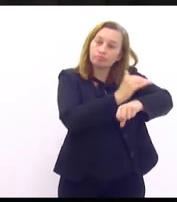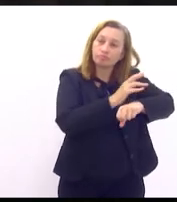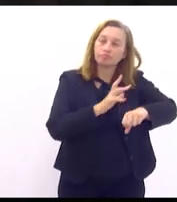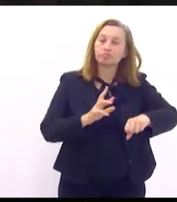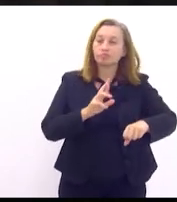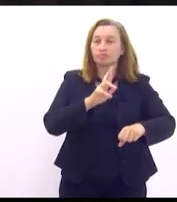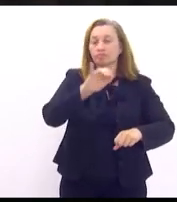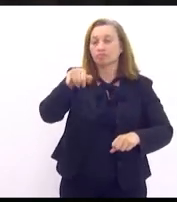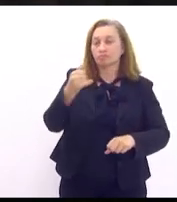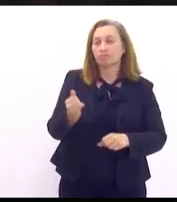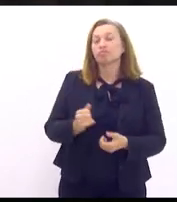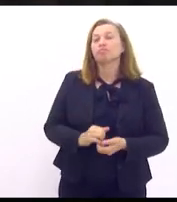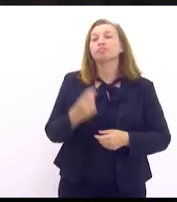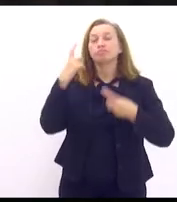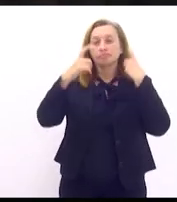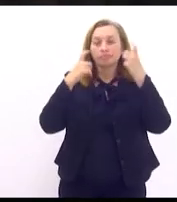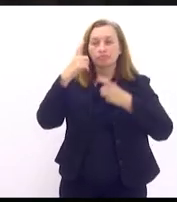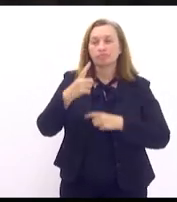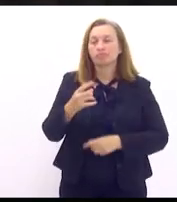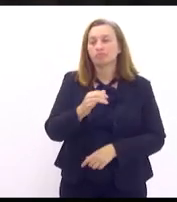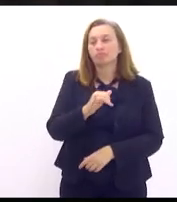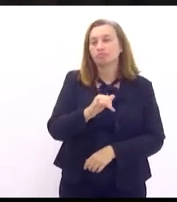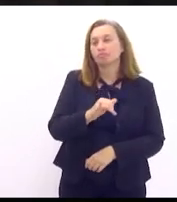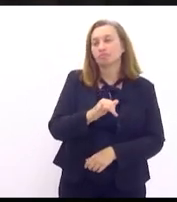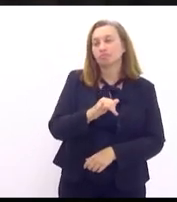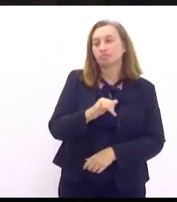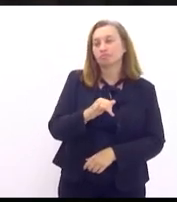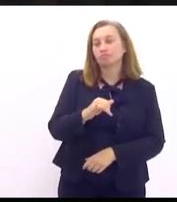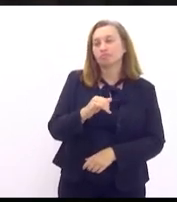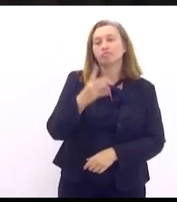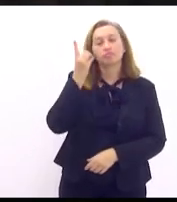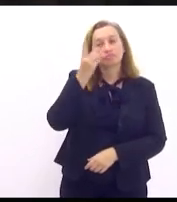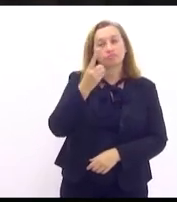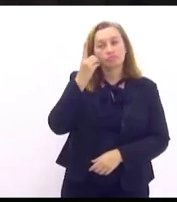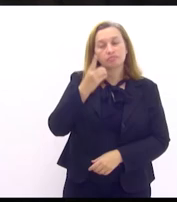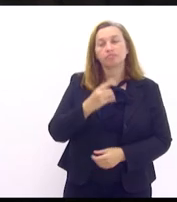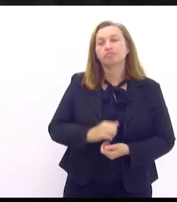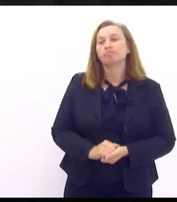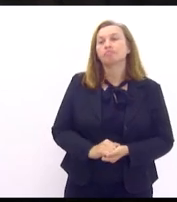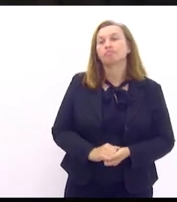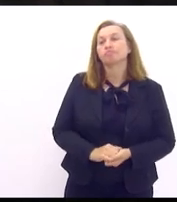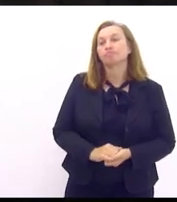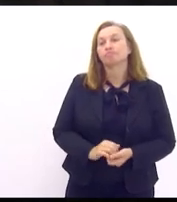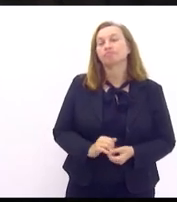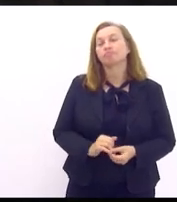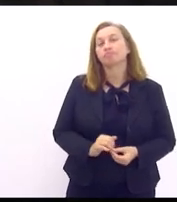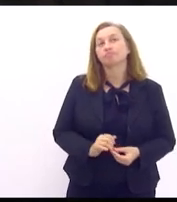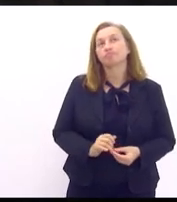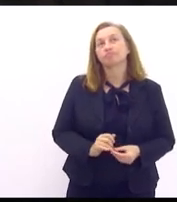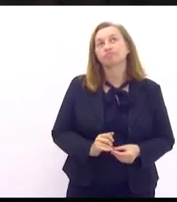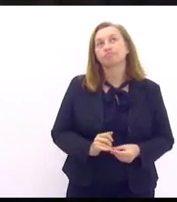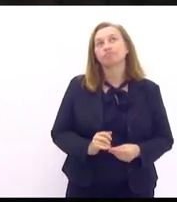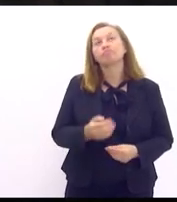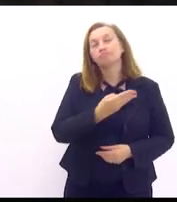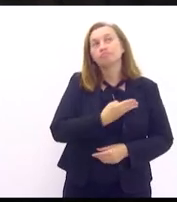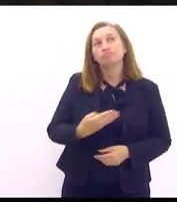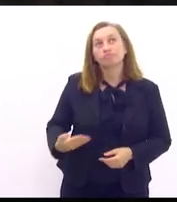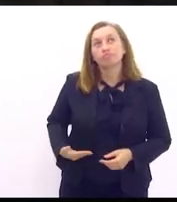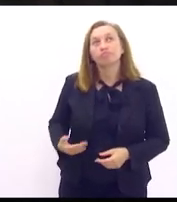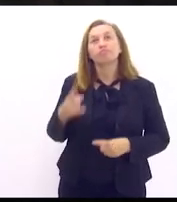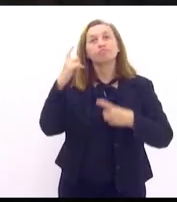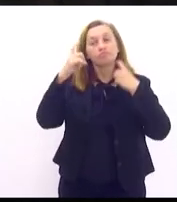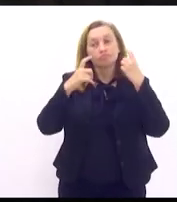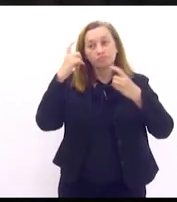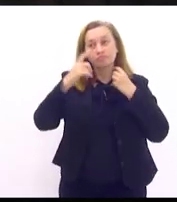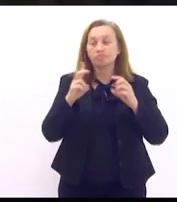preocupação como deputado relacionado à discussão do Supera RJ, vimos que o governo, ele, ao invés de se preocupar